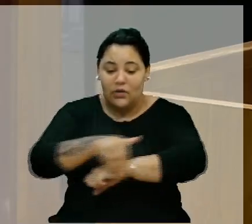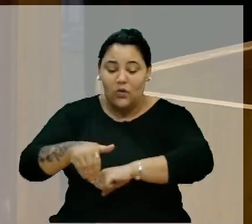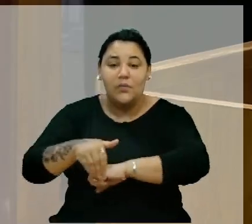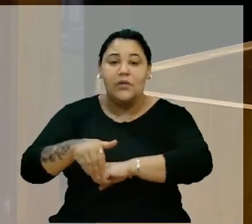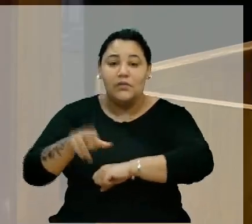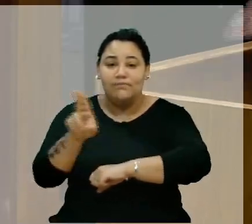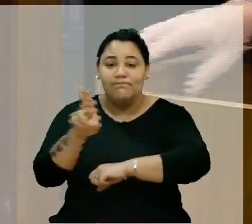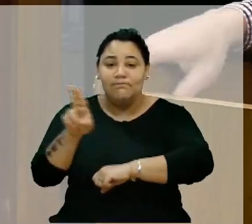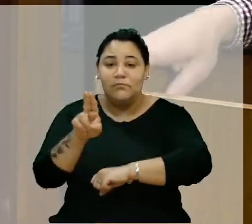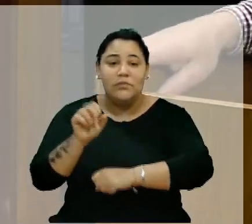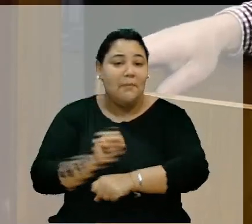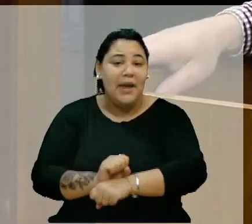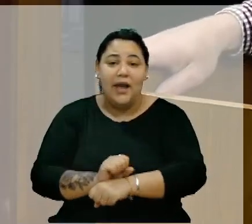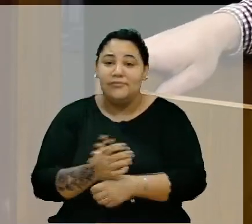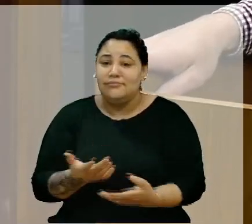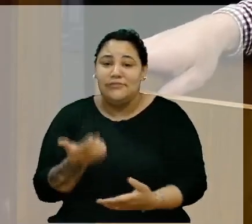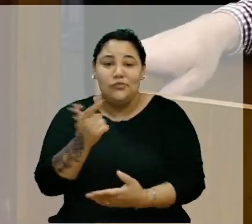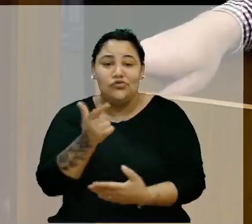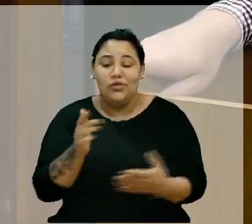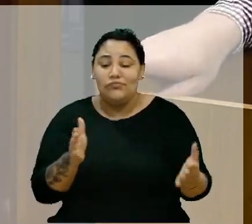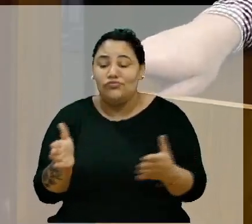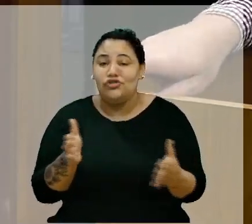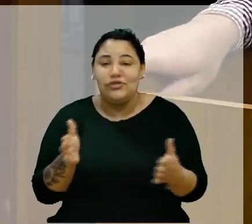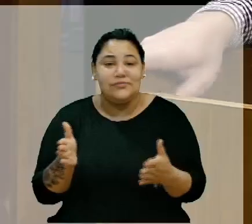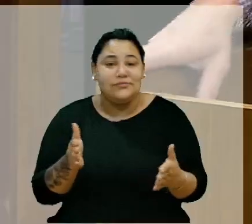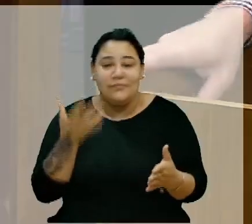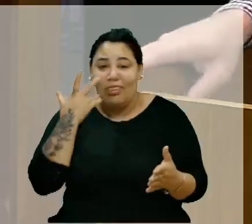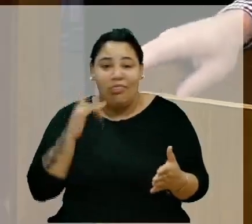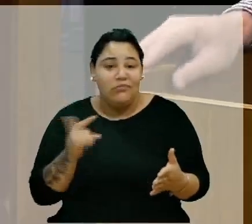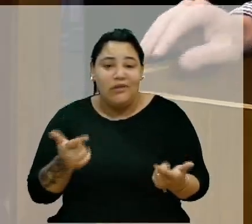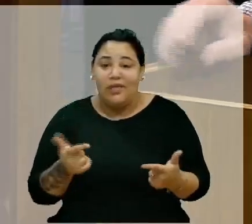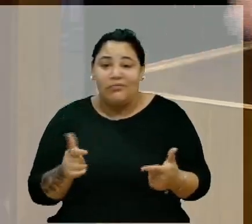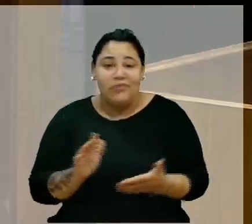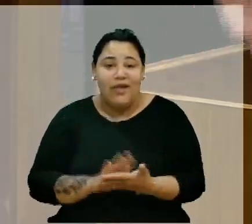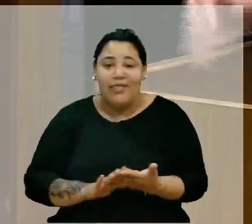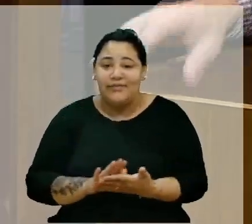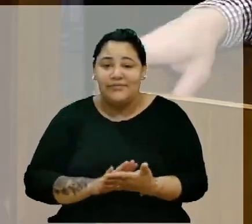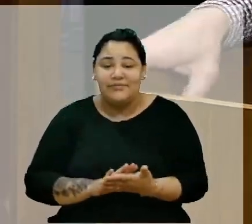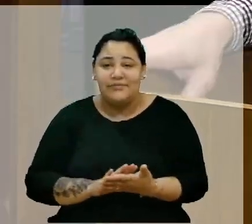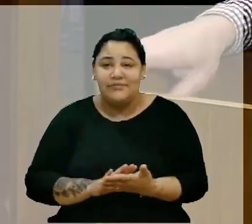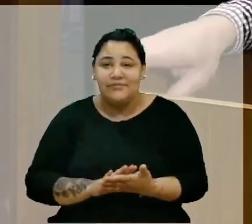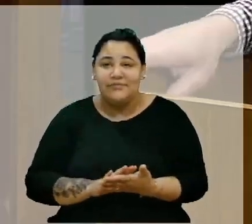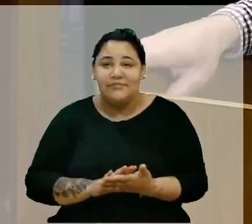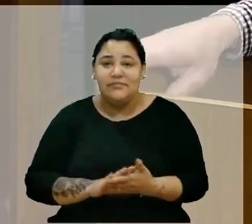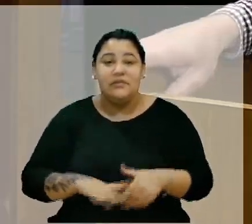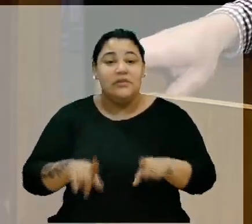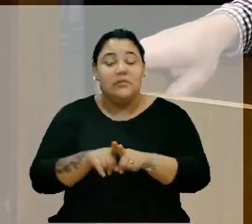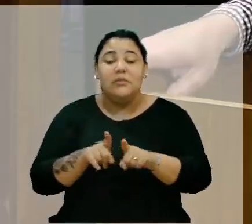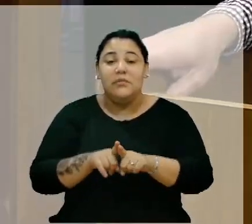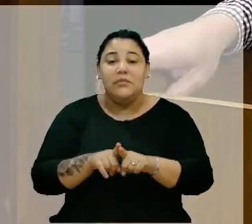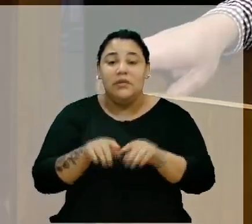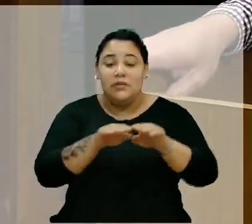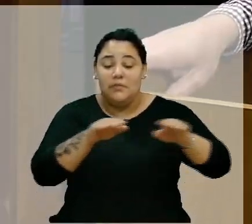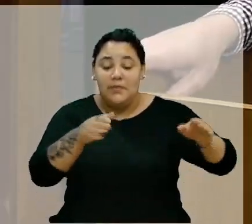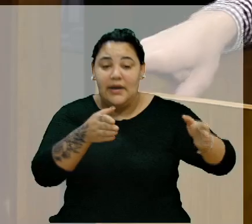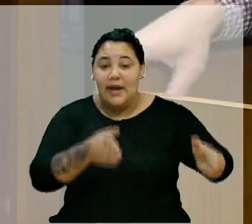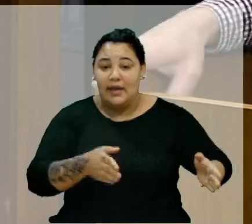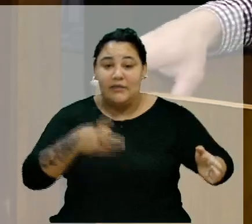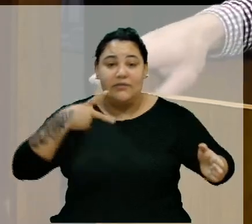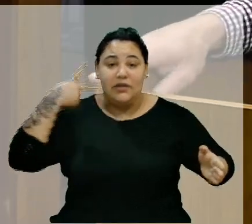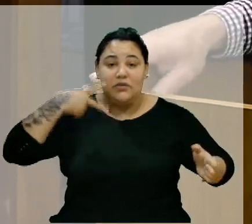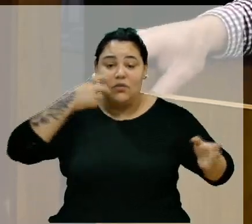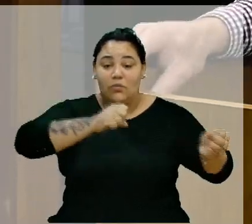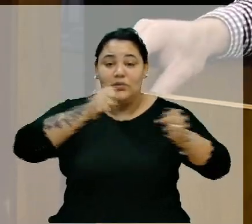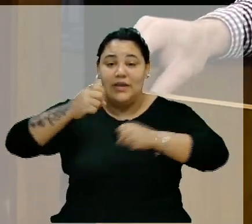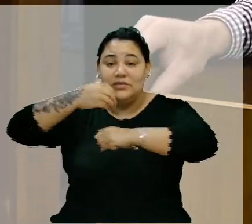Não se tinha um prazo na resolução de 2016 para que o vereador ou as bancadas indicassem o